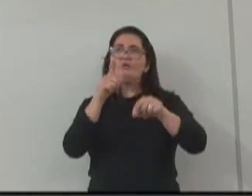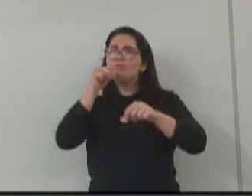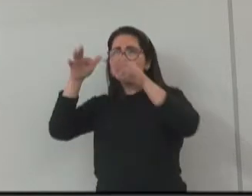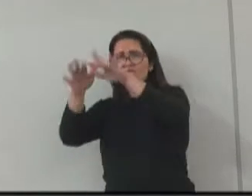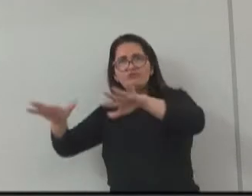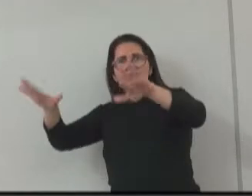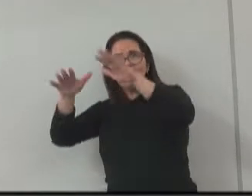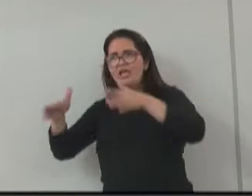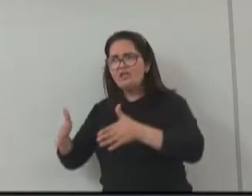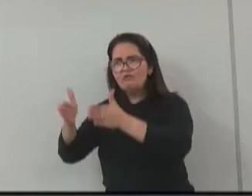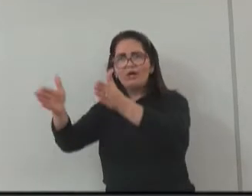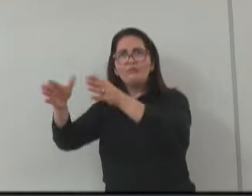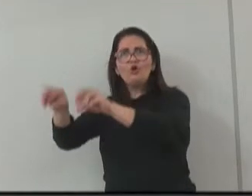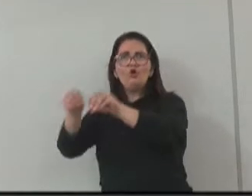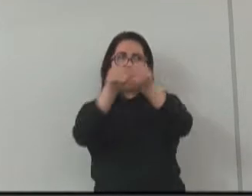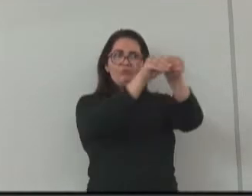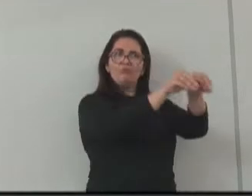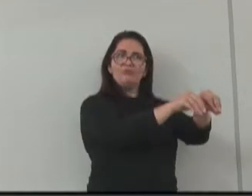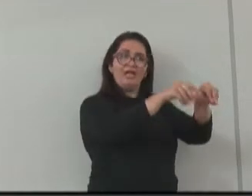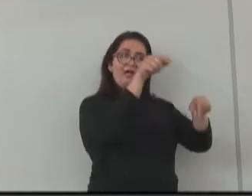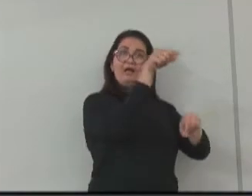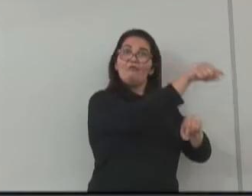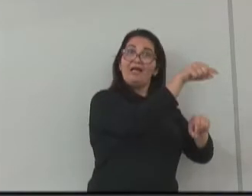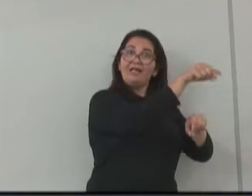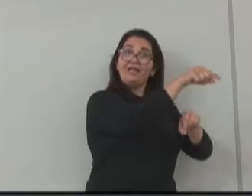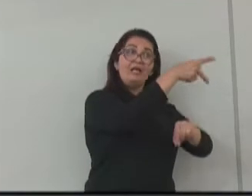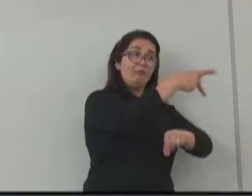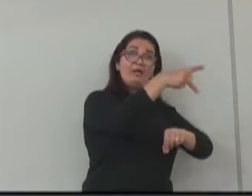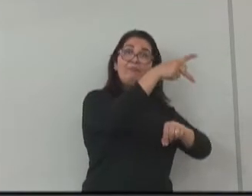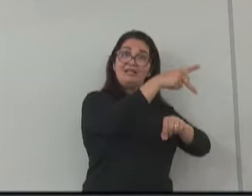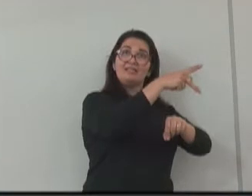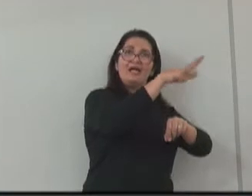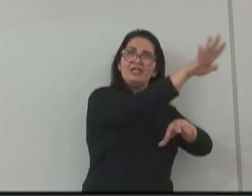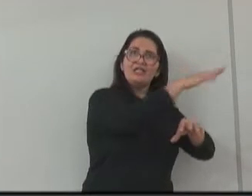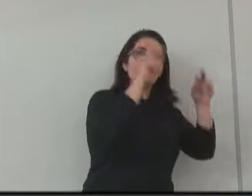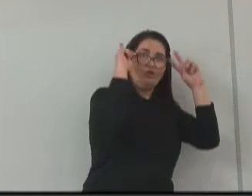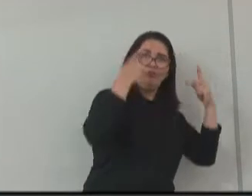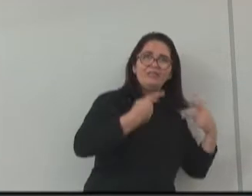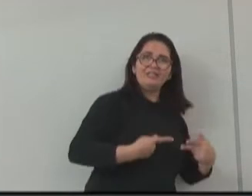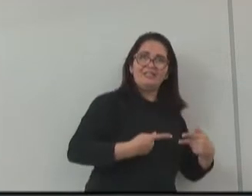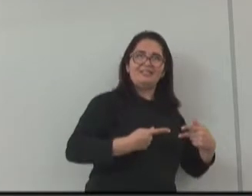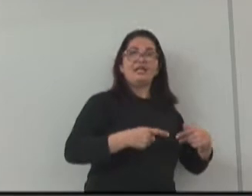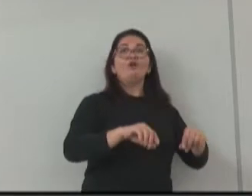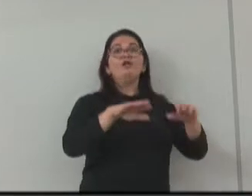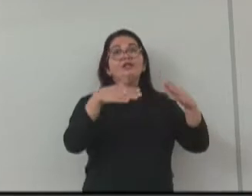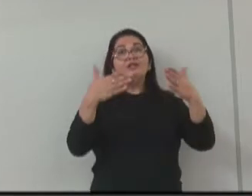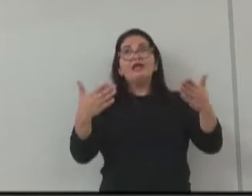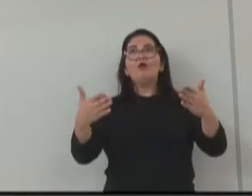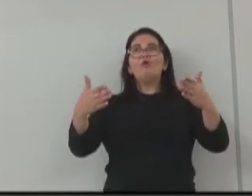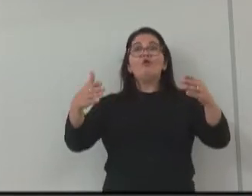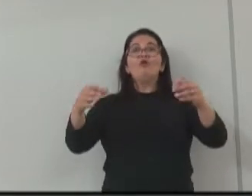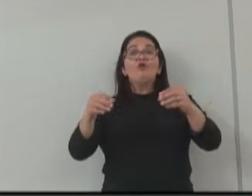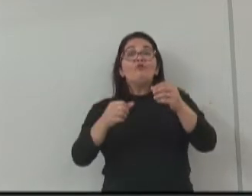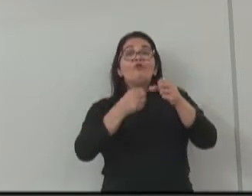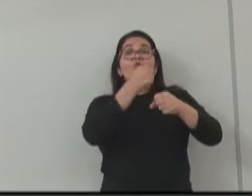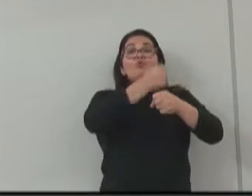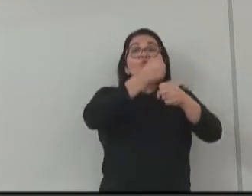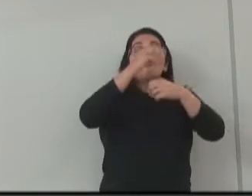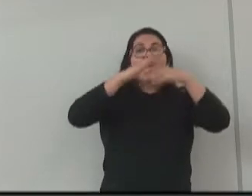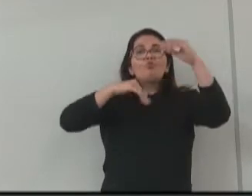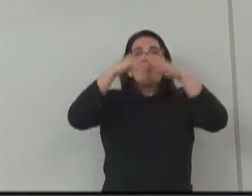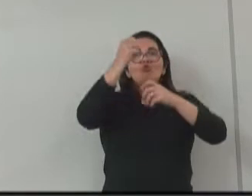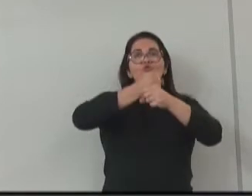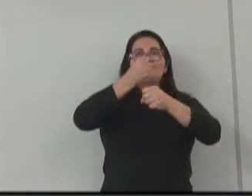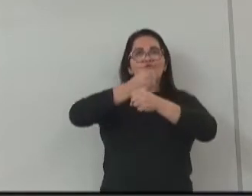como cidades, favelas, várias construções, isso aí foi modificado, foram construídas,